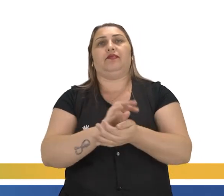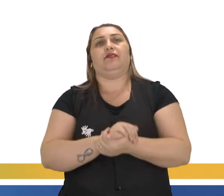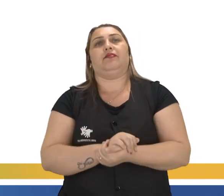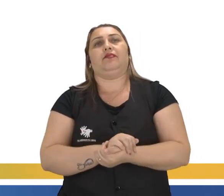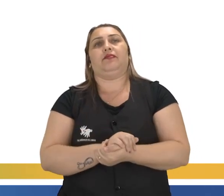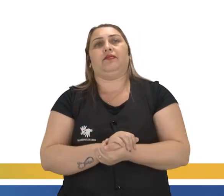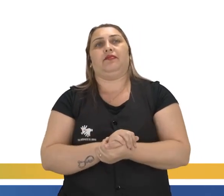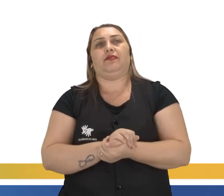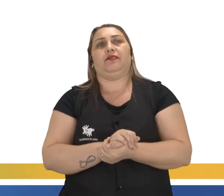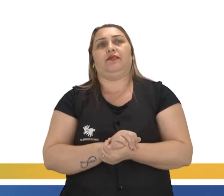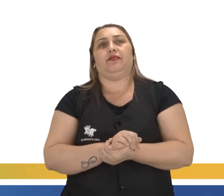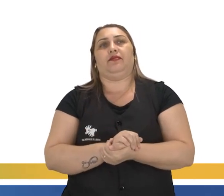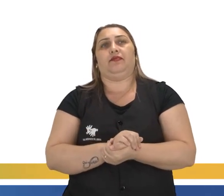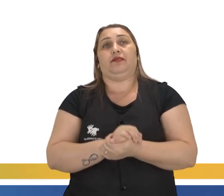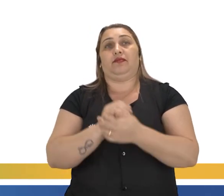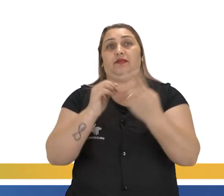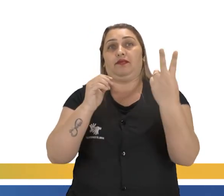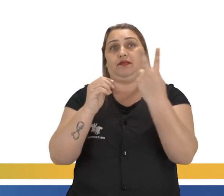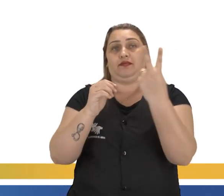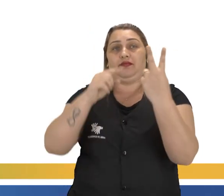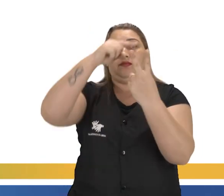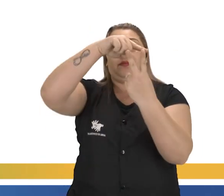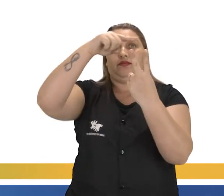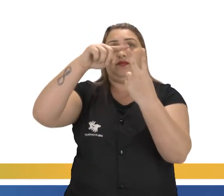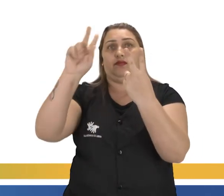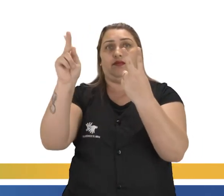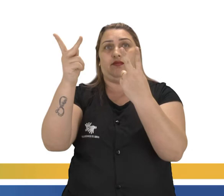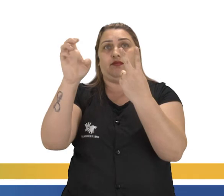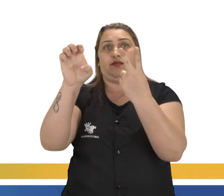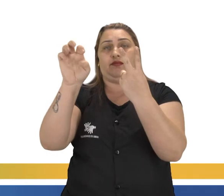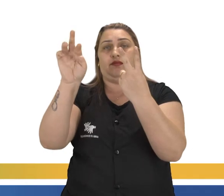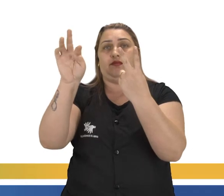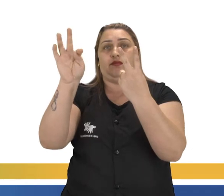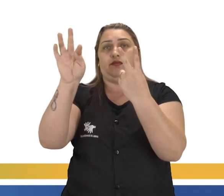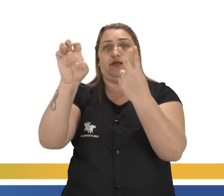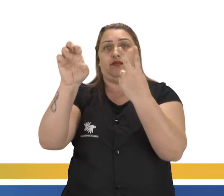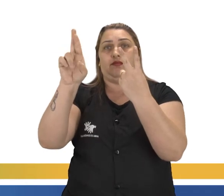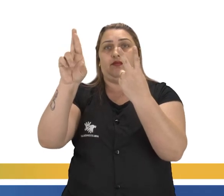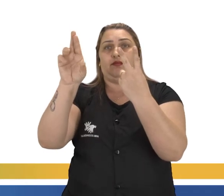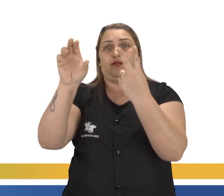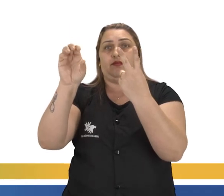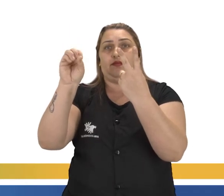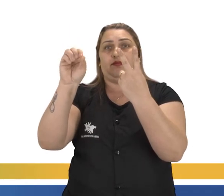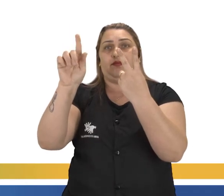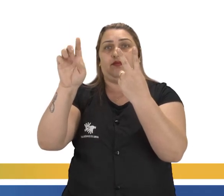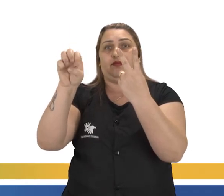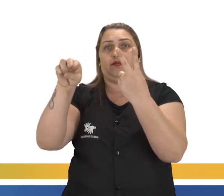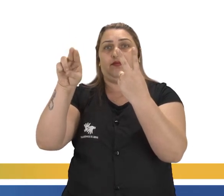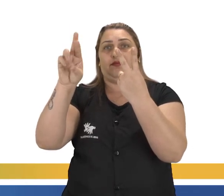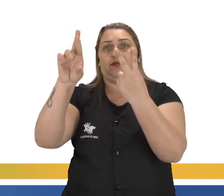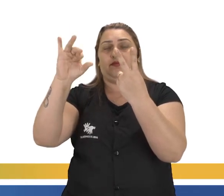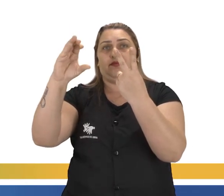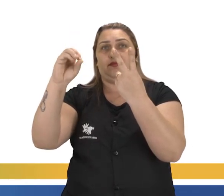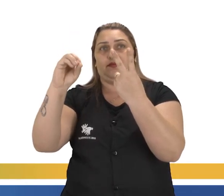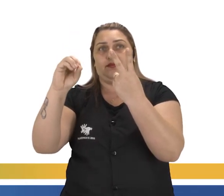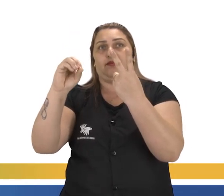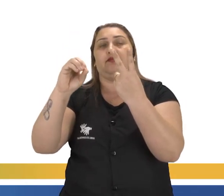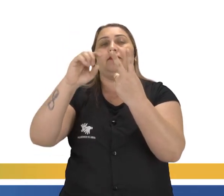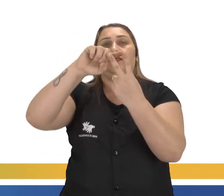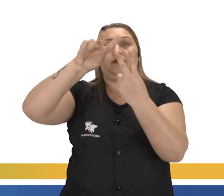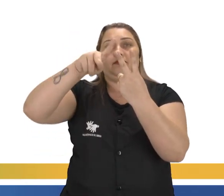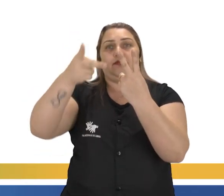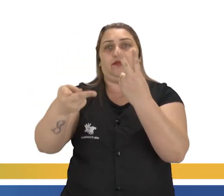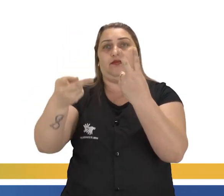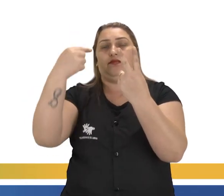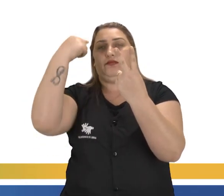aí claramente dois heterogenéricos, palavras que são masculino no português, mas que quando passaram para o